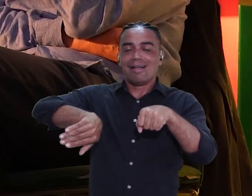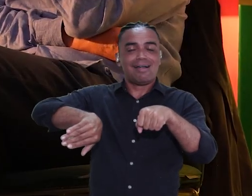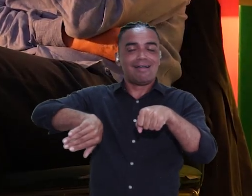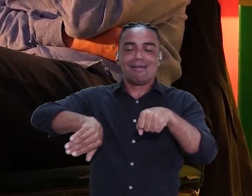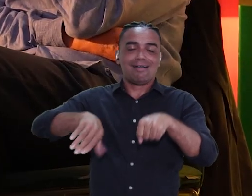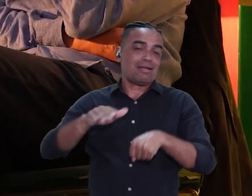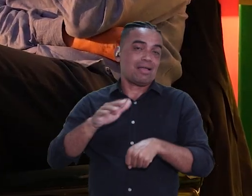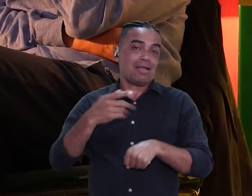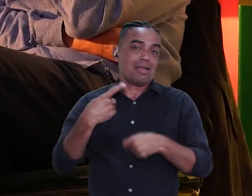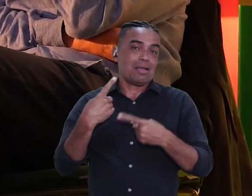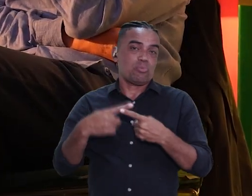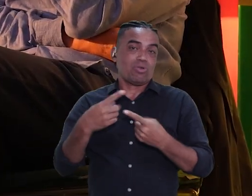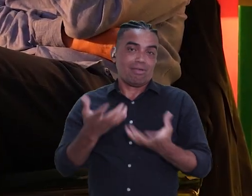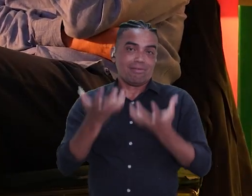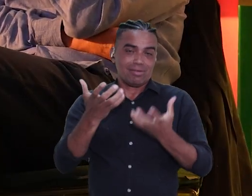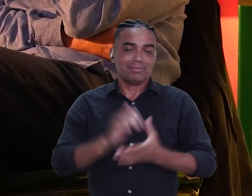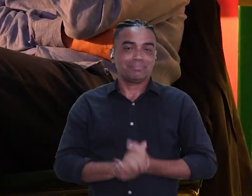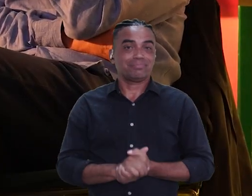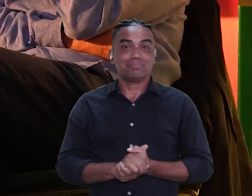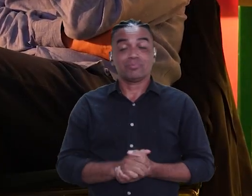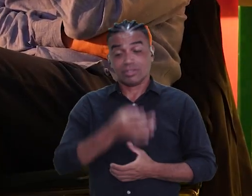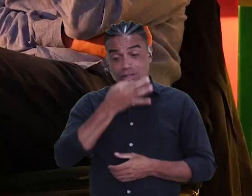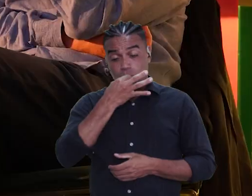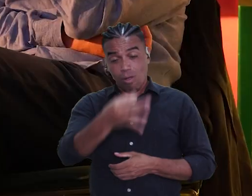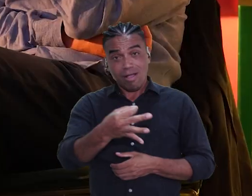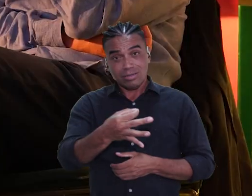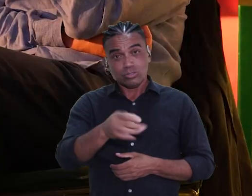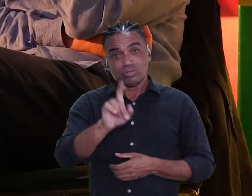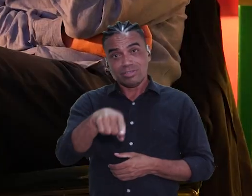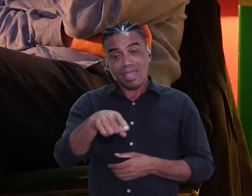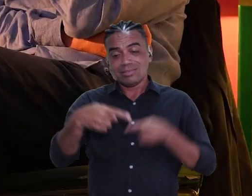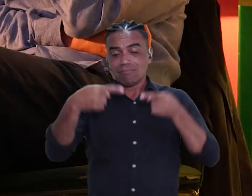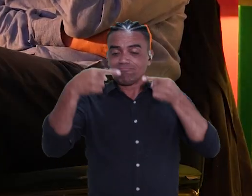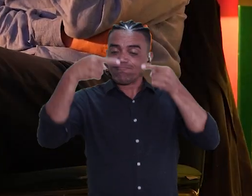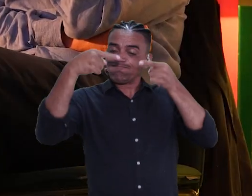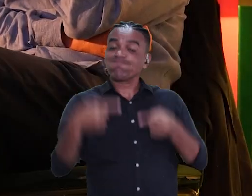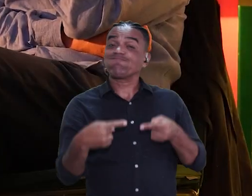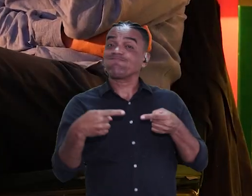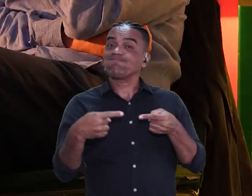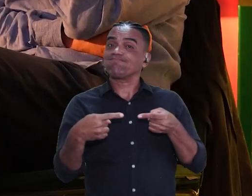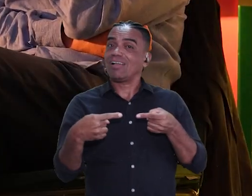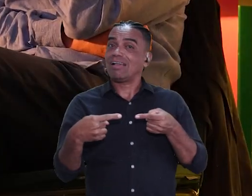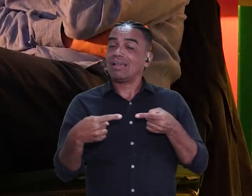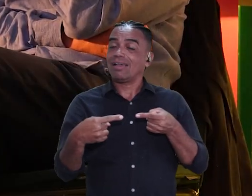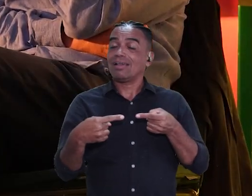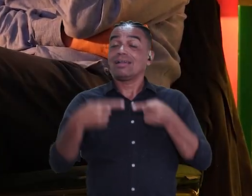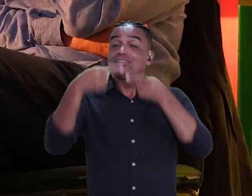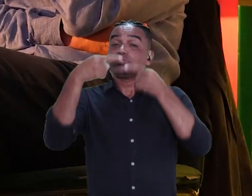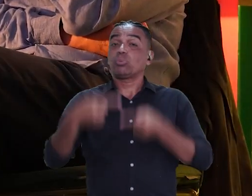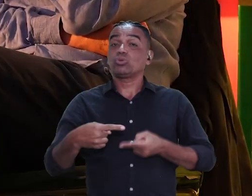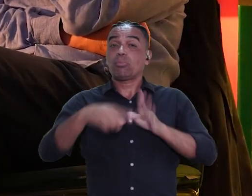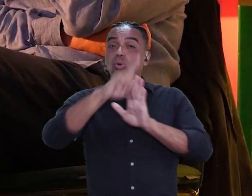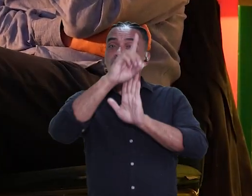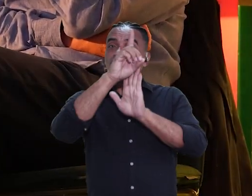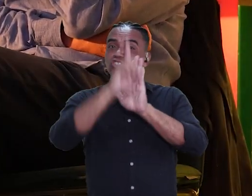espontânea vontade. Eu acho que é essa disputa por direitos, essa